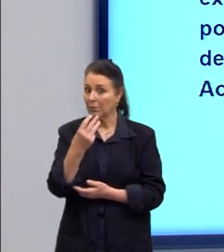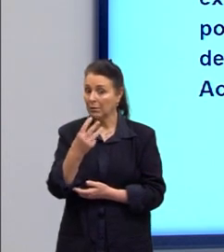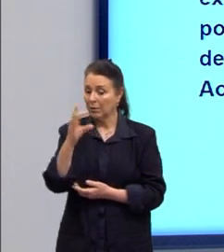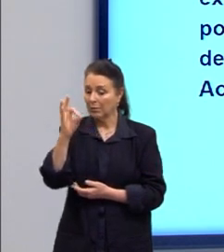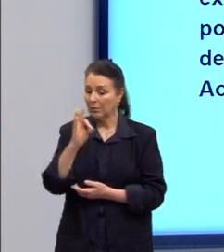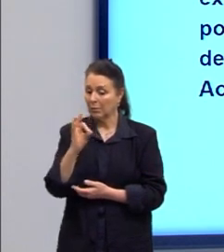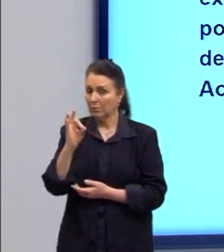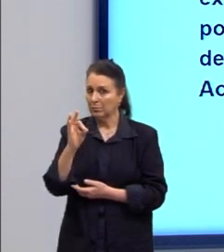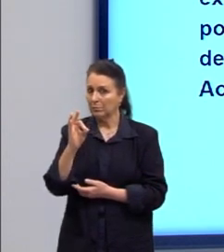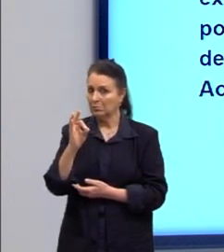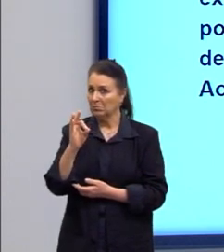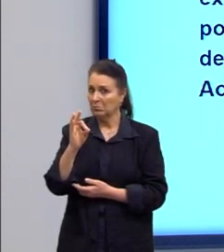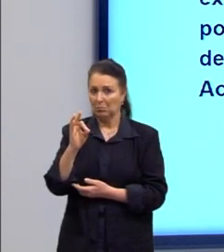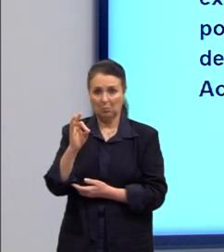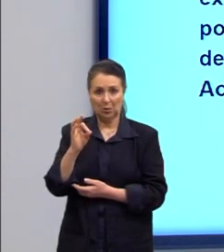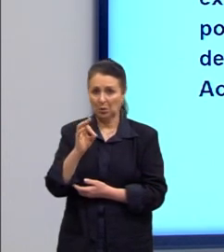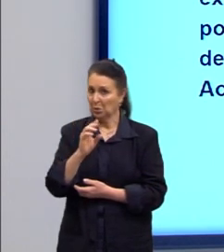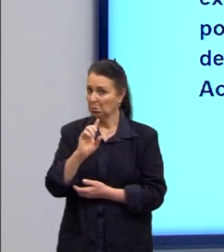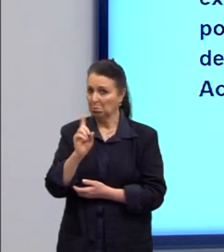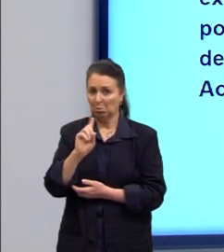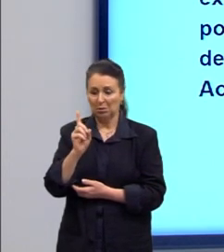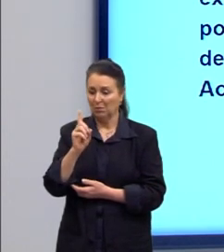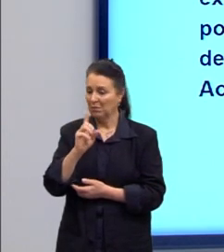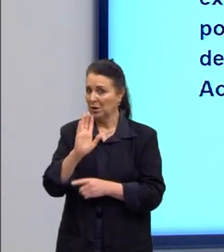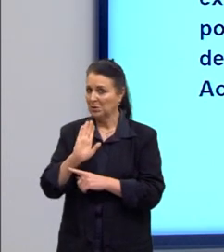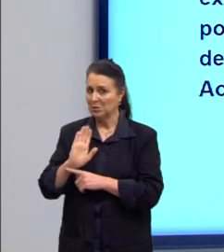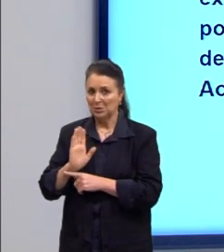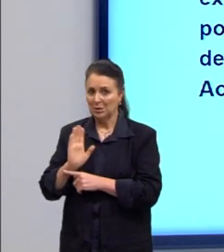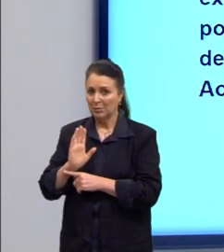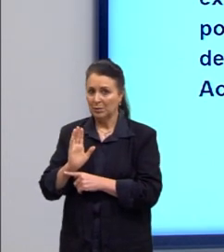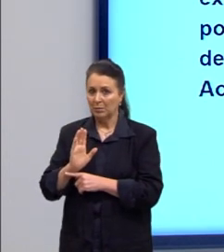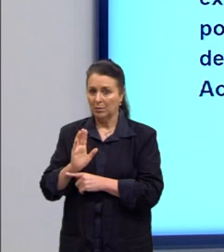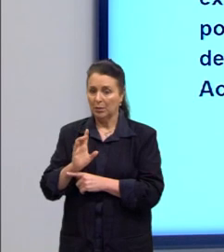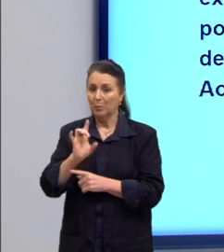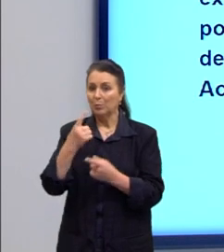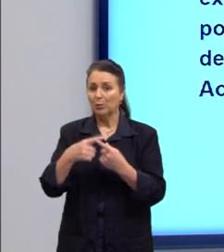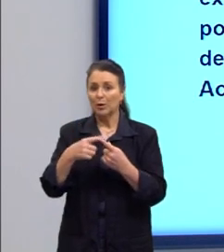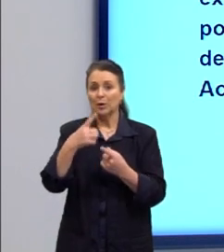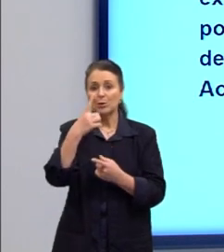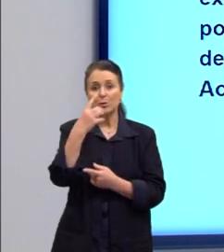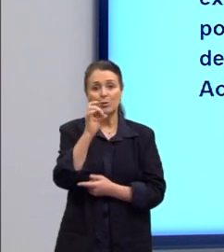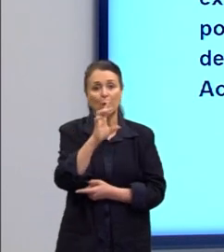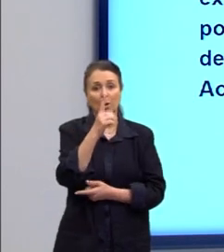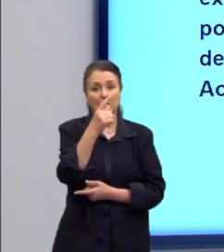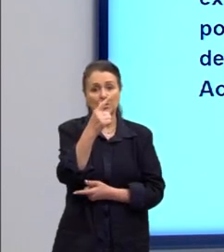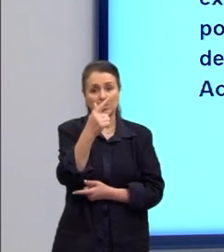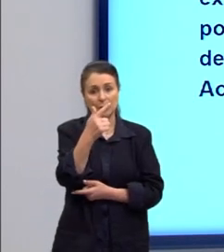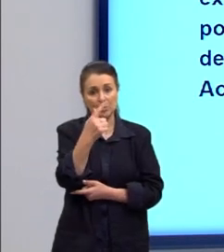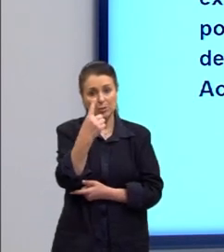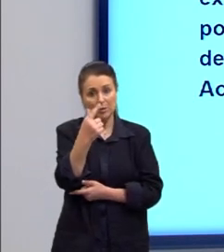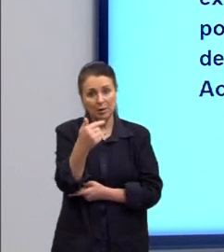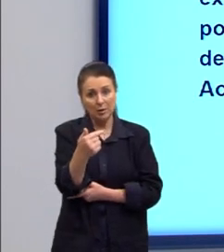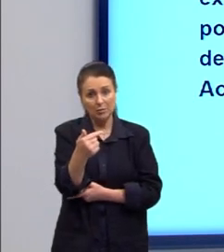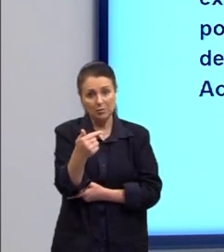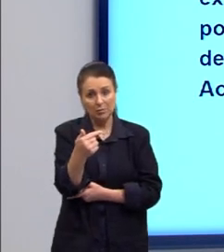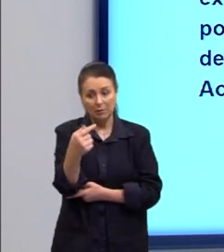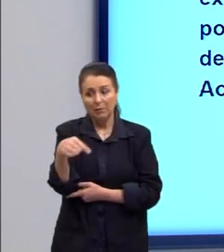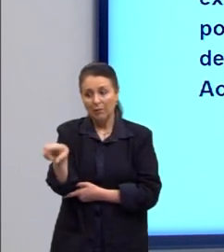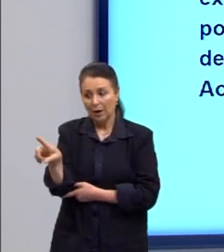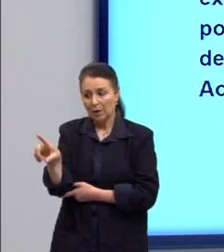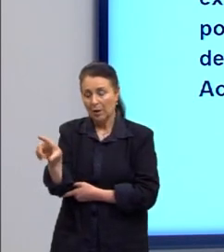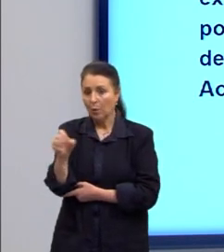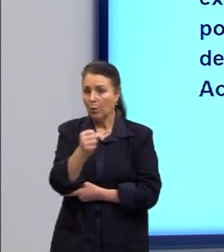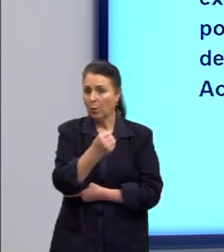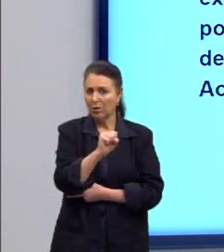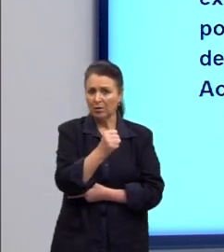não frequenta se só 17% frequenta Cadê o resto é 100% 17% frequenta